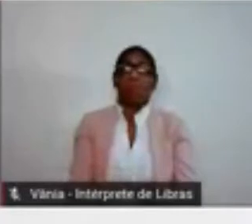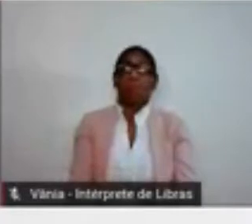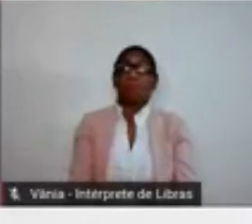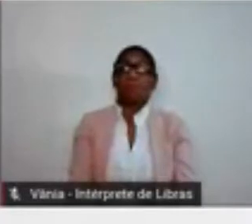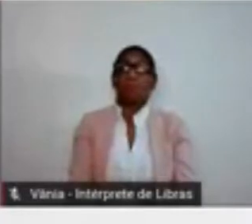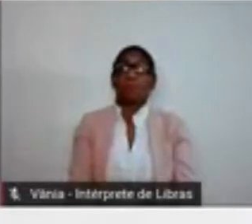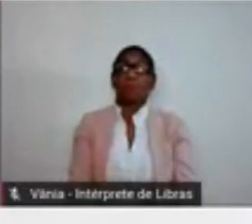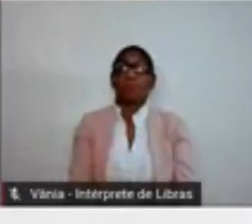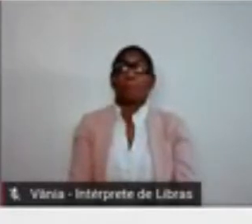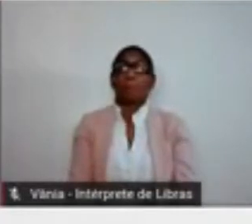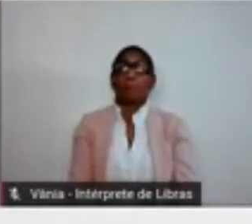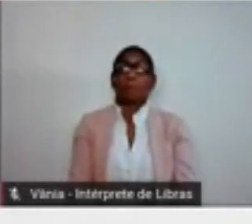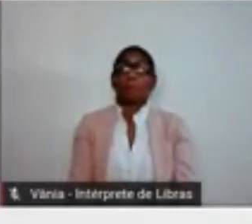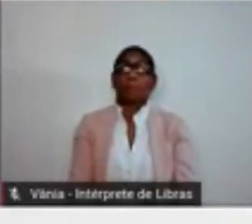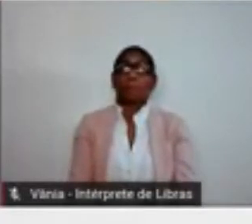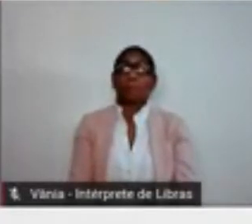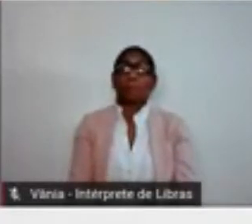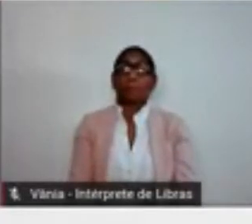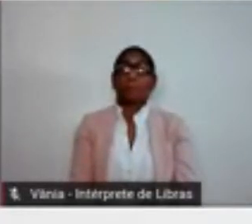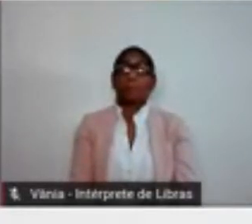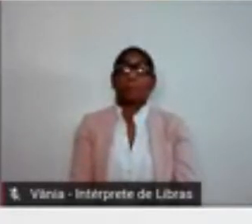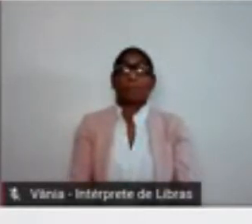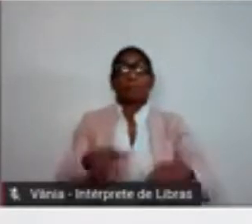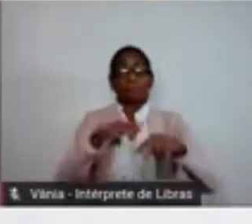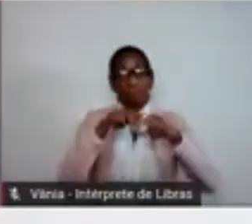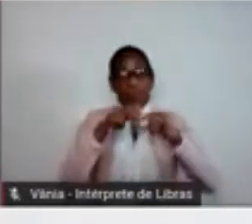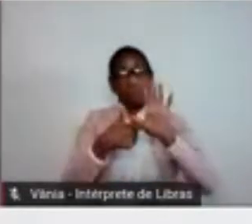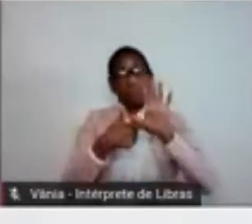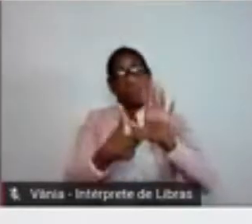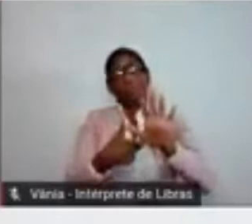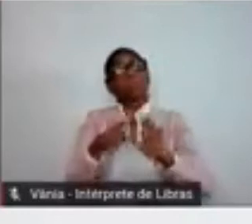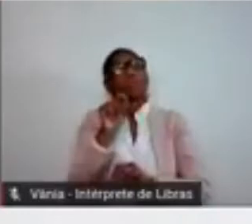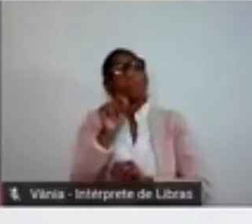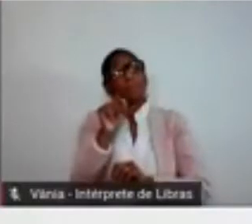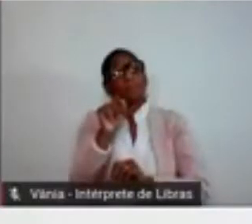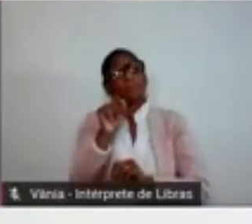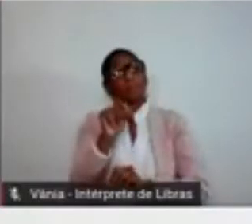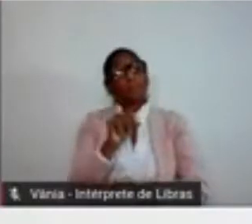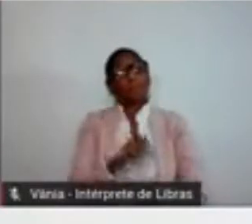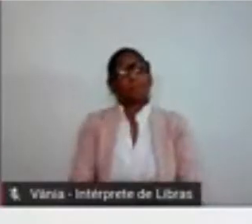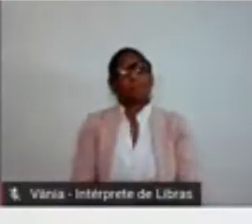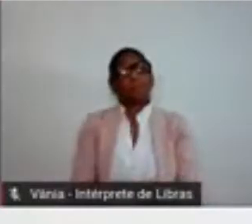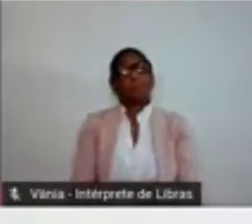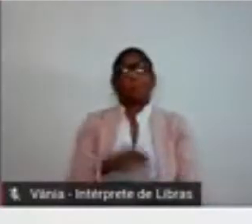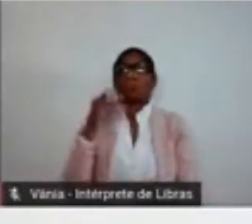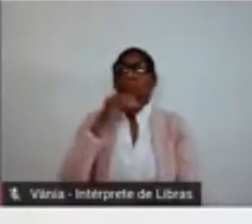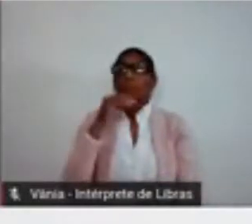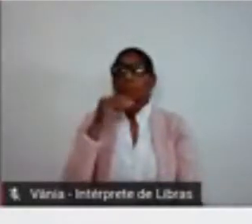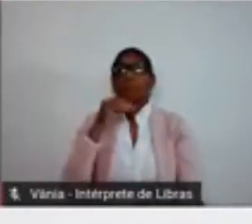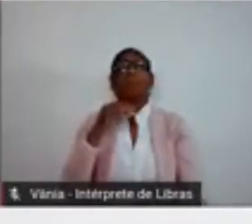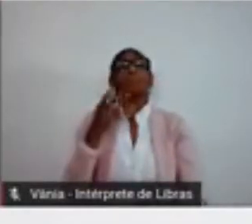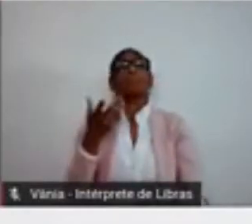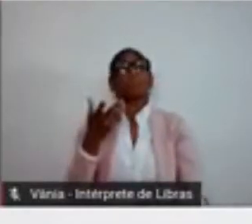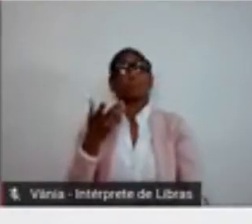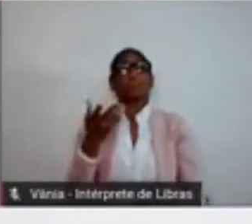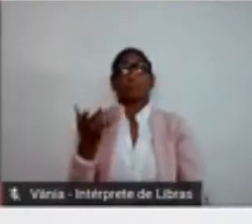demonstra... o que está querendo demonstrar esse indicador? A velocidade de ocupação está superando